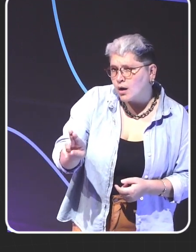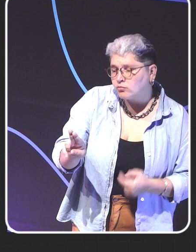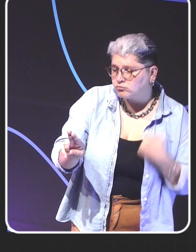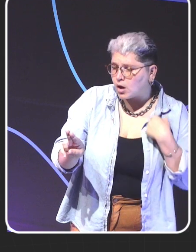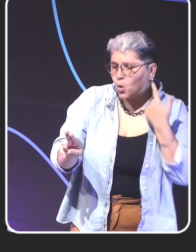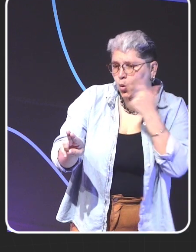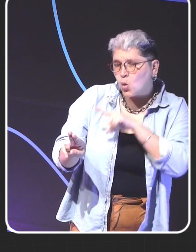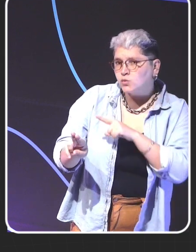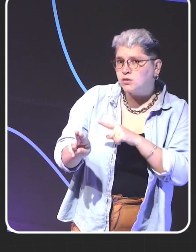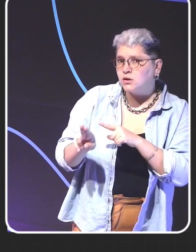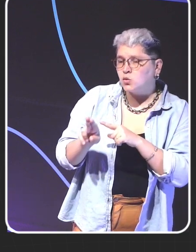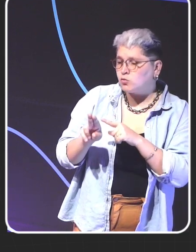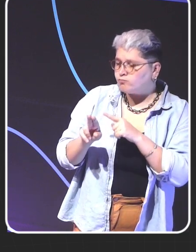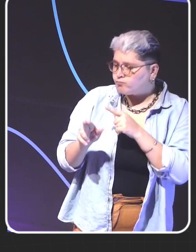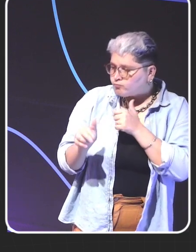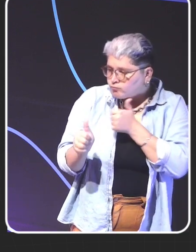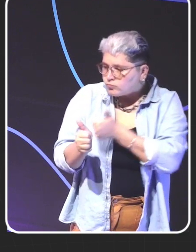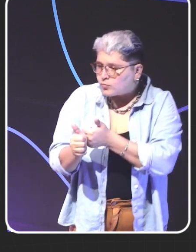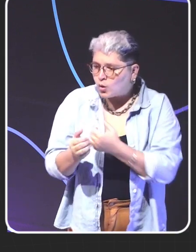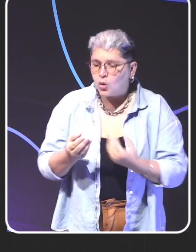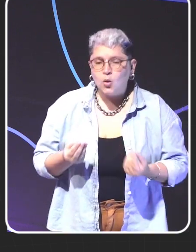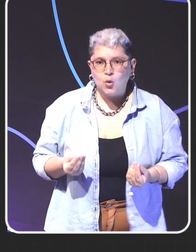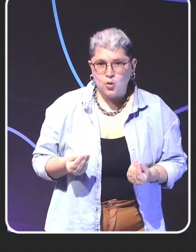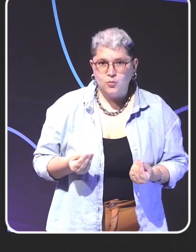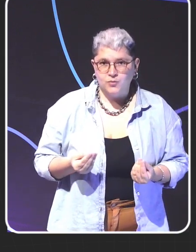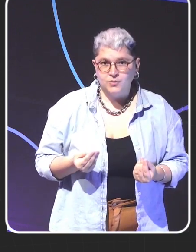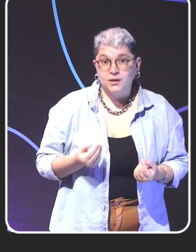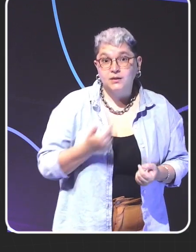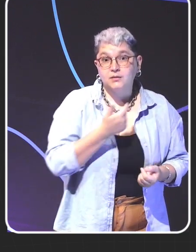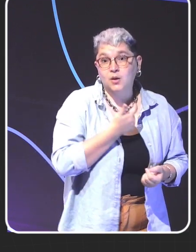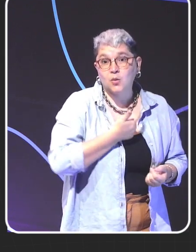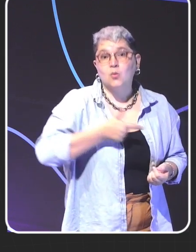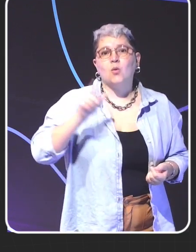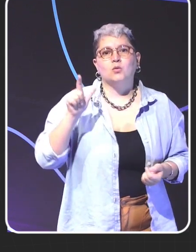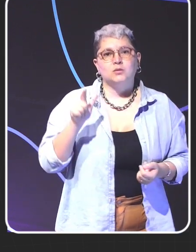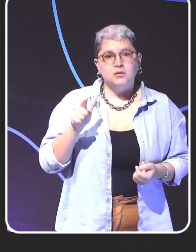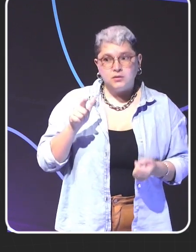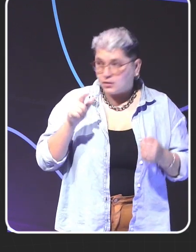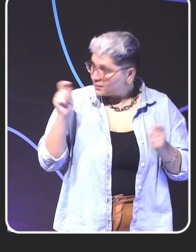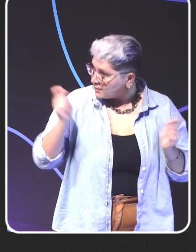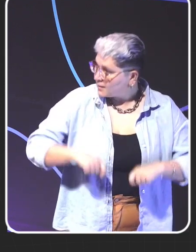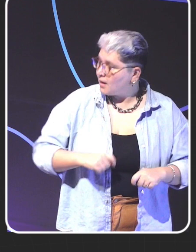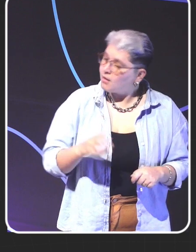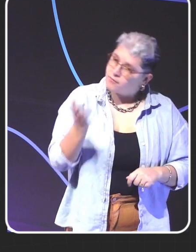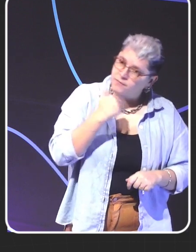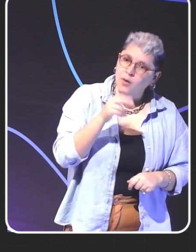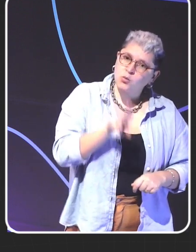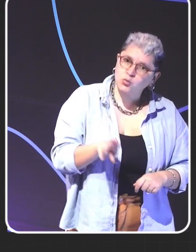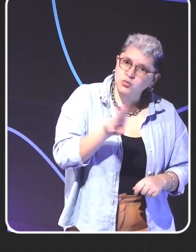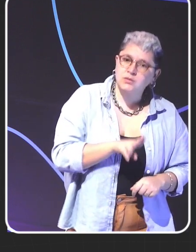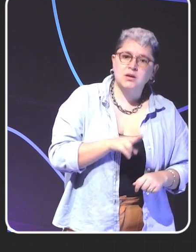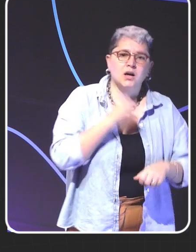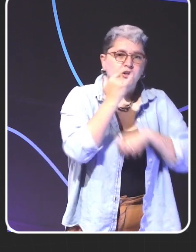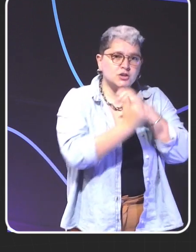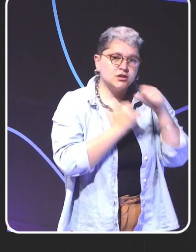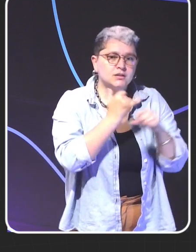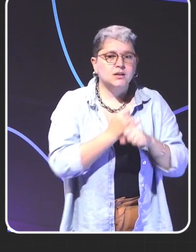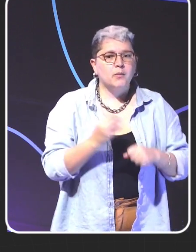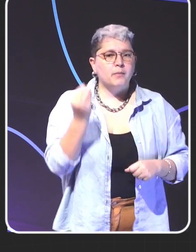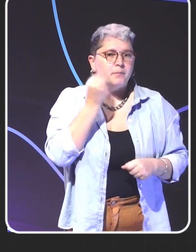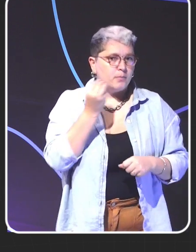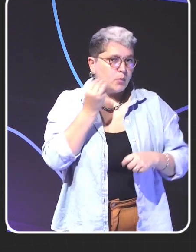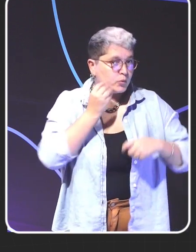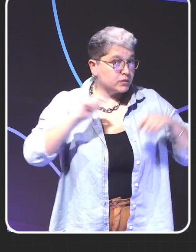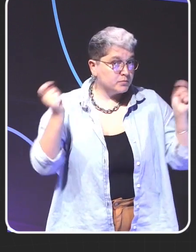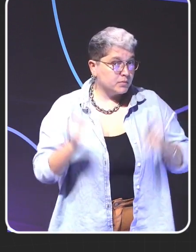global. Então, é uma outra camada que é essa união de vamos então usar o digital como uma possibilidade, vamos entender como o